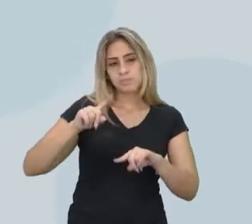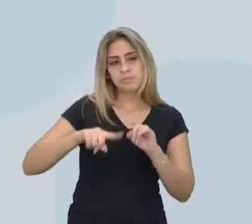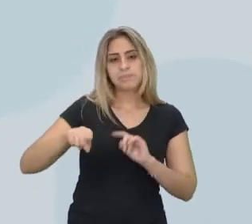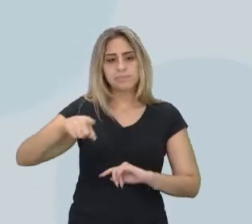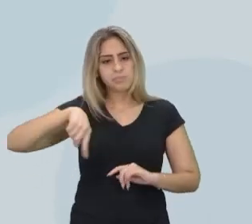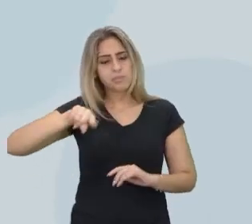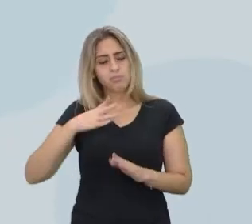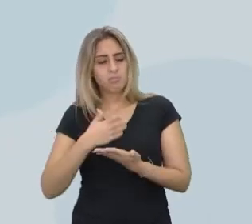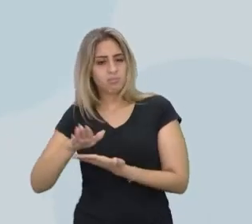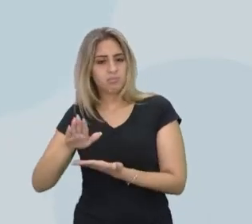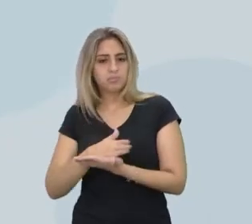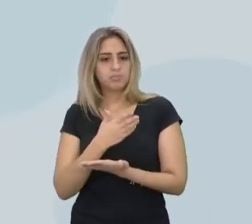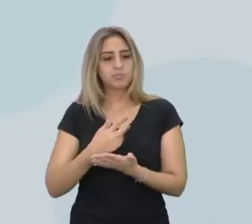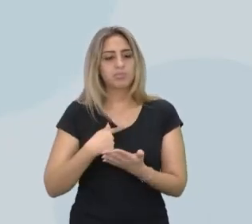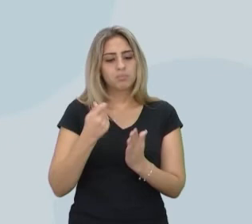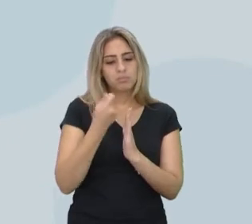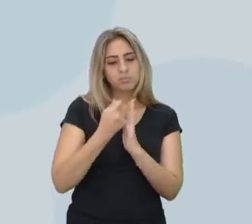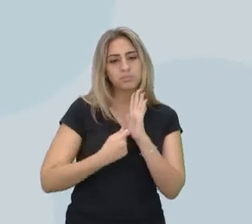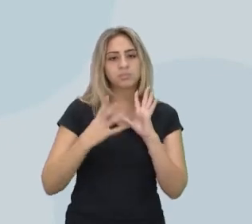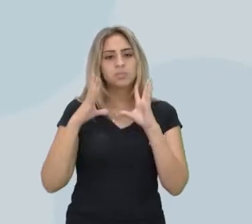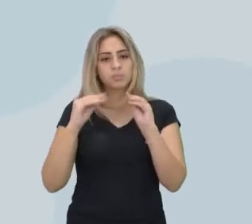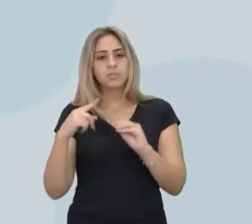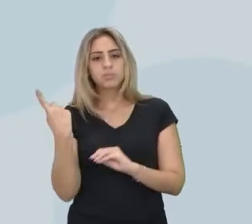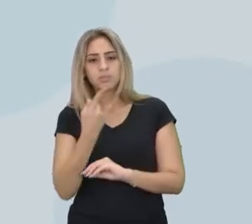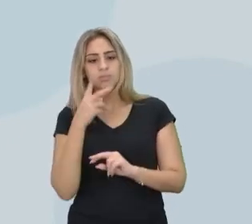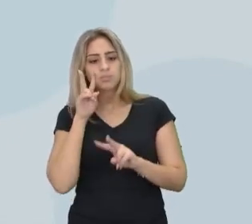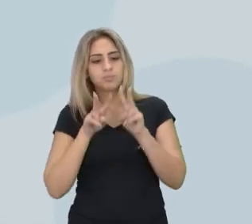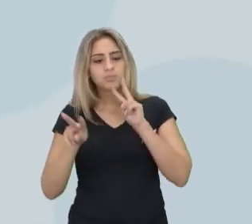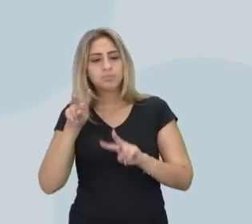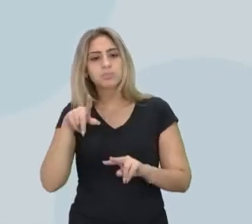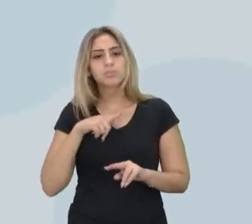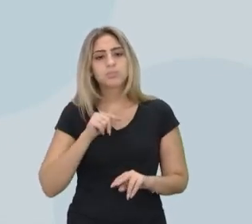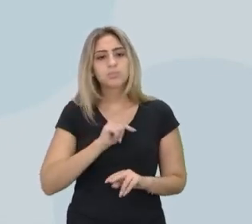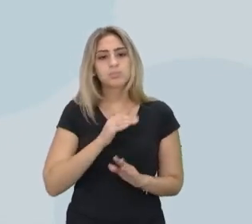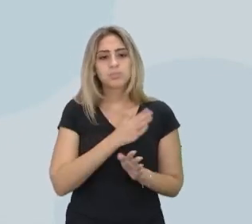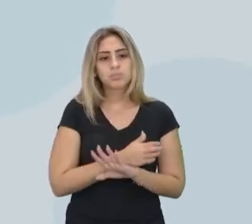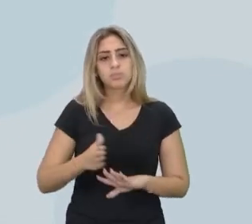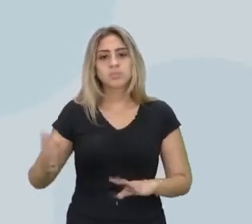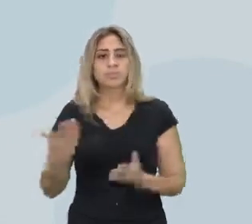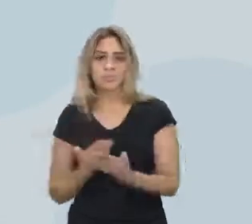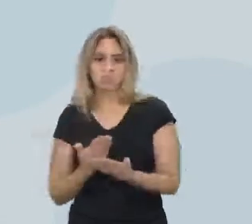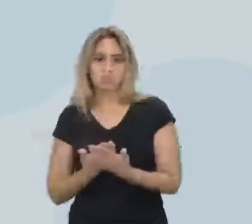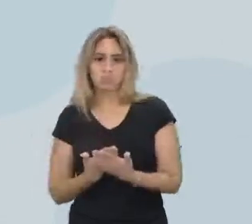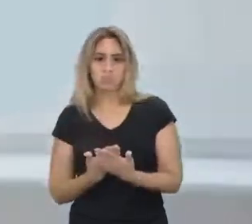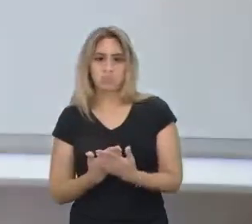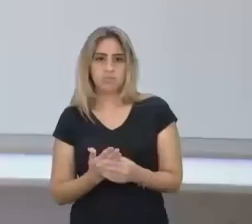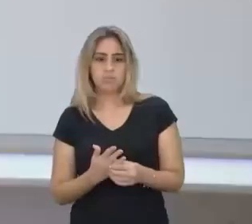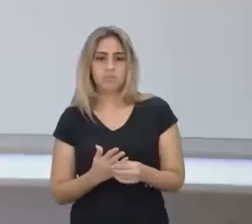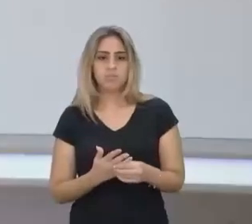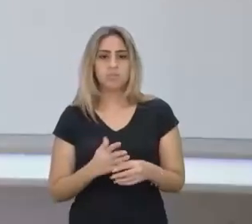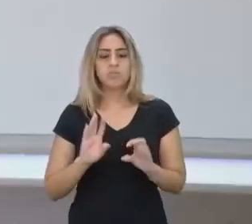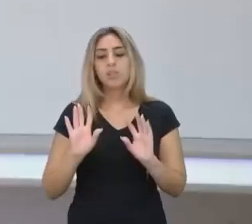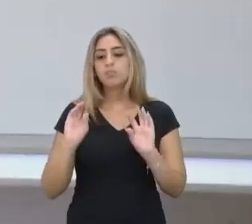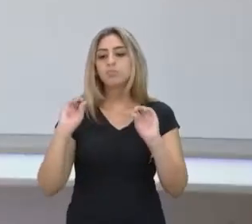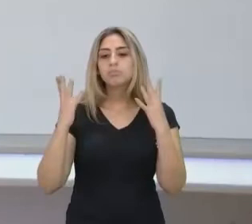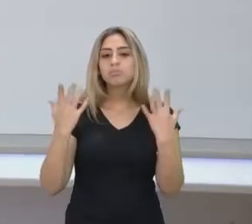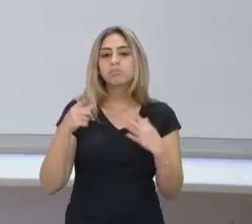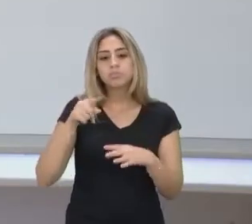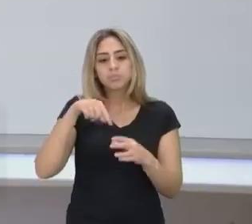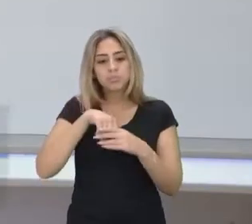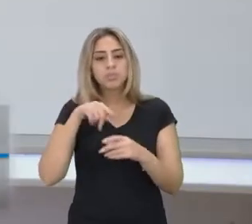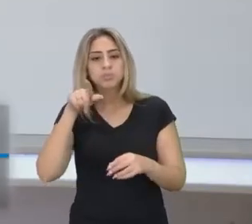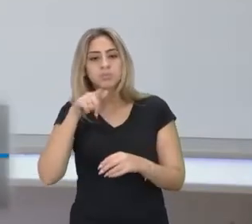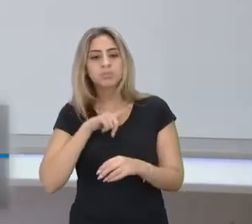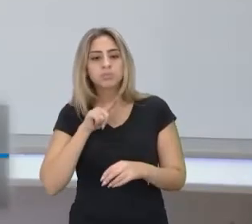vocês vão separar para anotarem todas as observações que vocês tiverem durante as aulas. Então, se de repente ali você